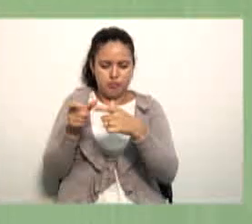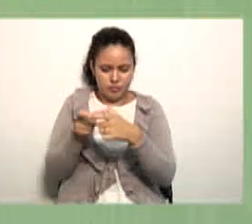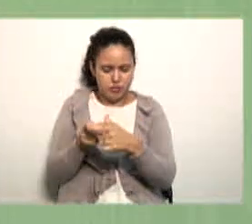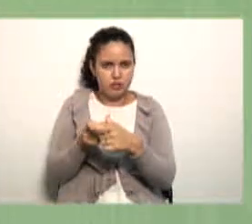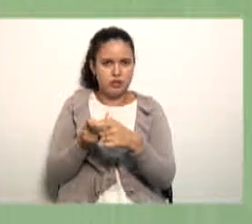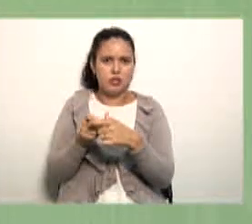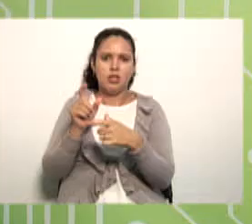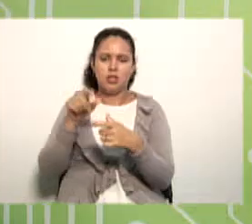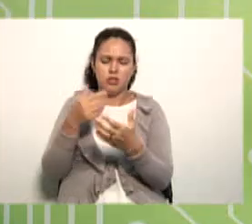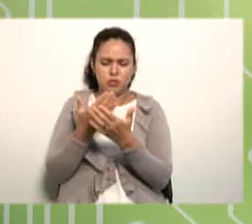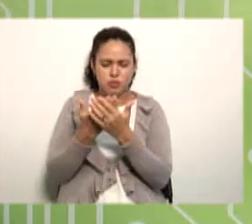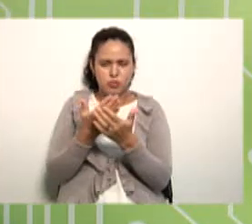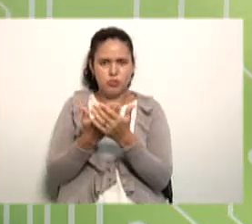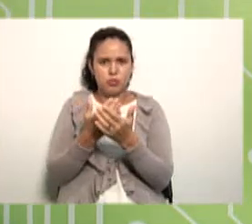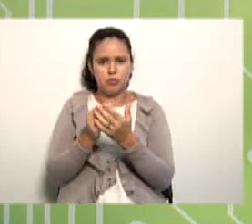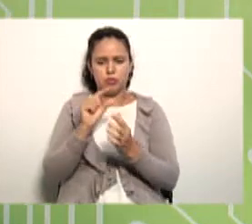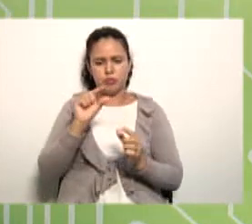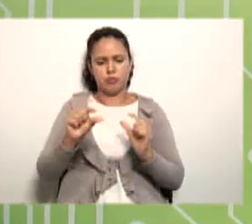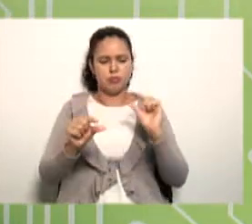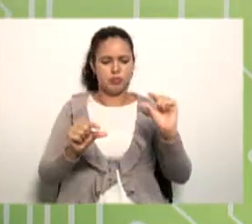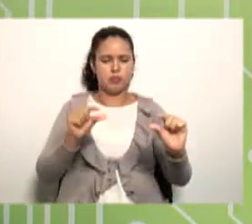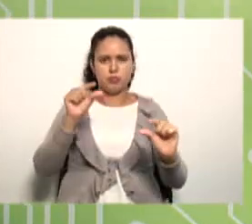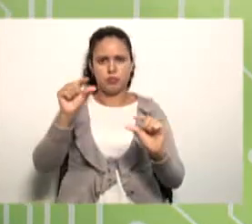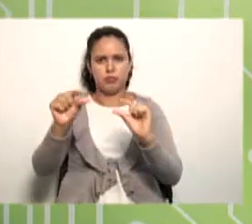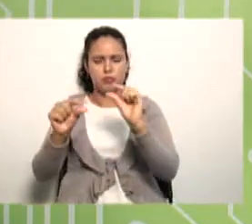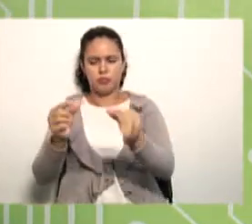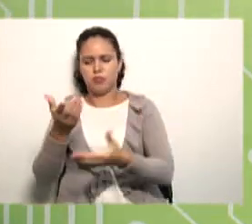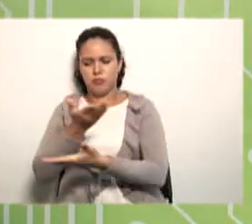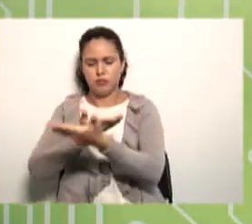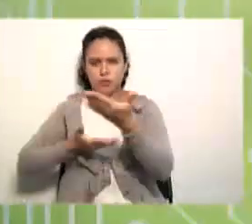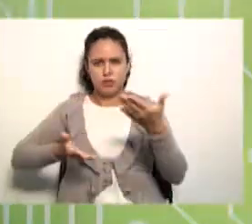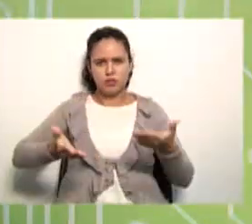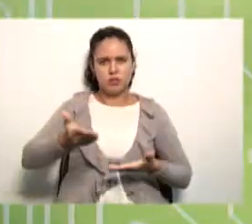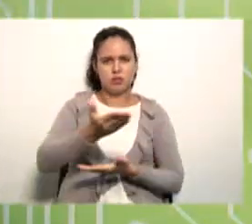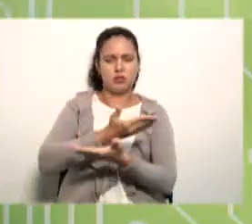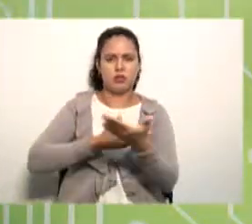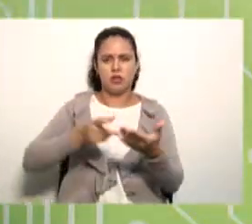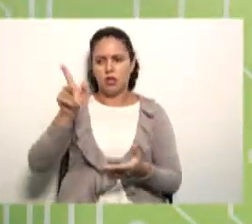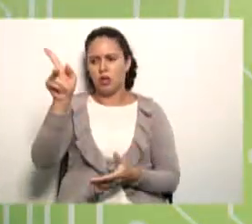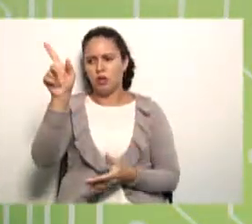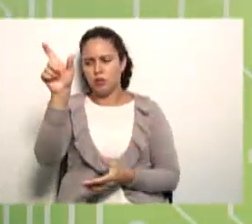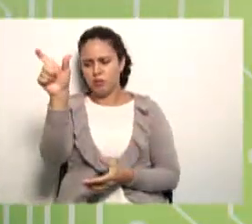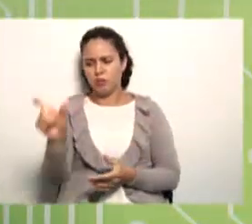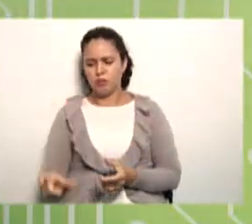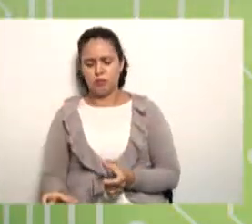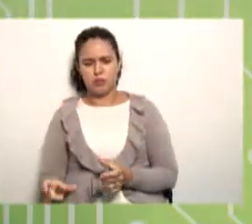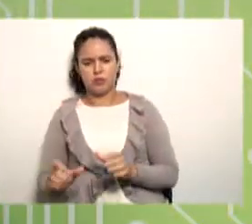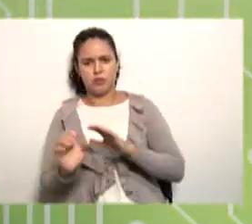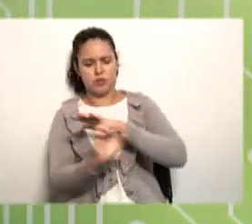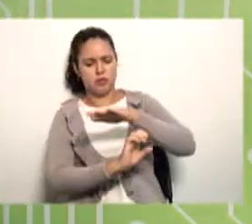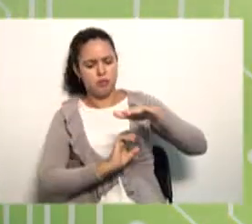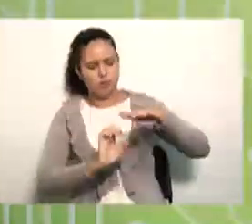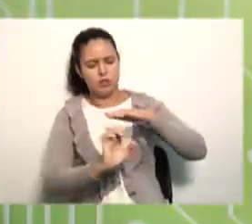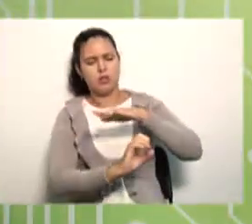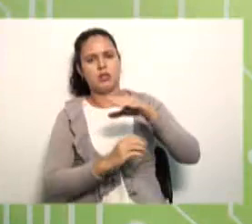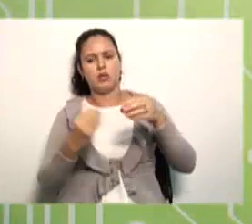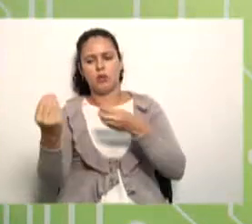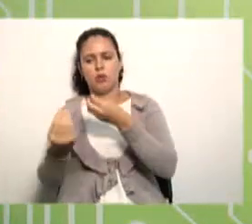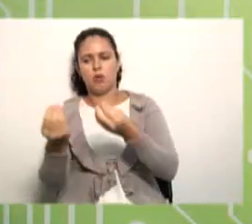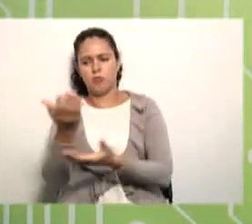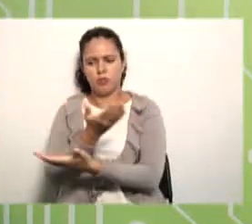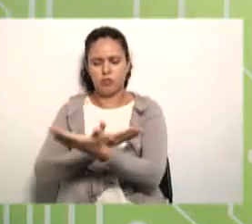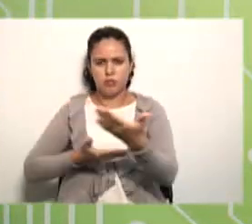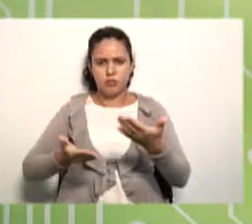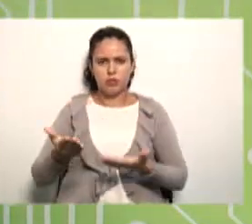de preço, relações de poder entre comprador e consumidor, regras de concorrência, que vai tentar fazer essa maquete dos mercados para